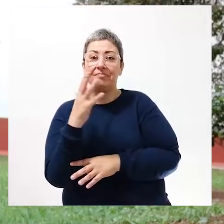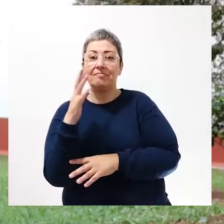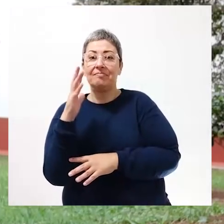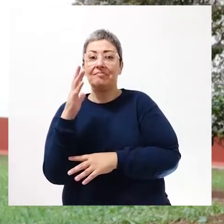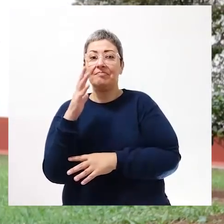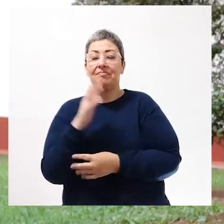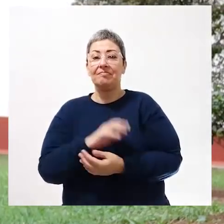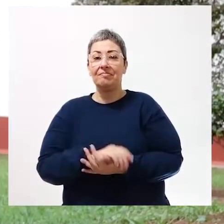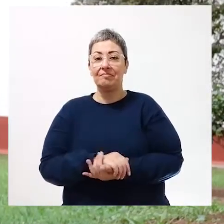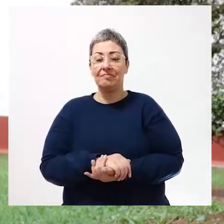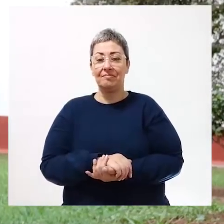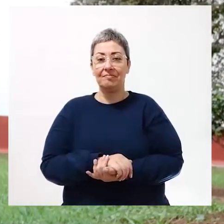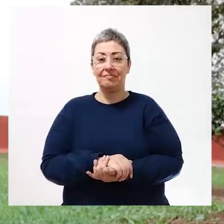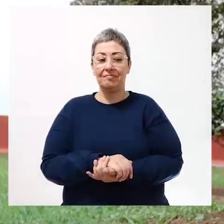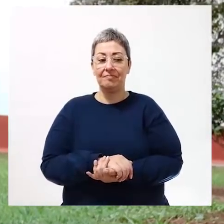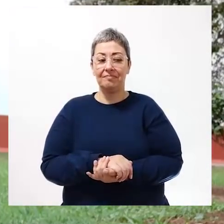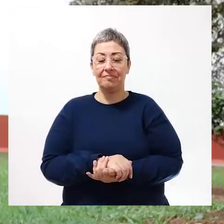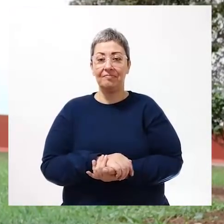natureza,